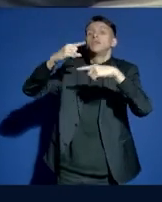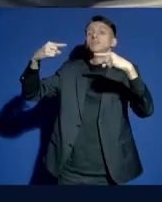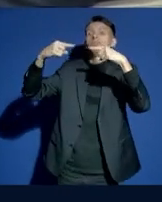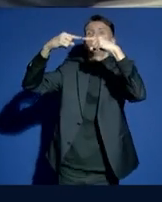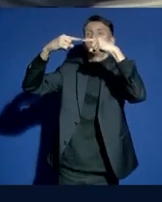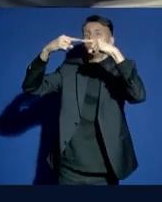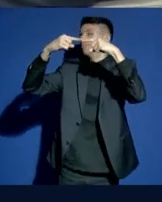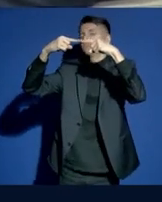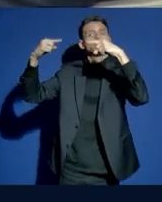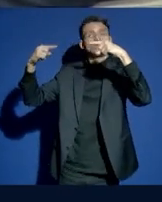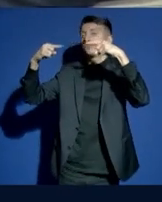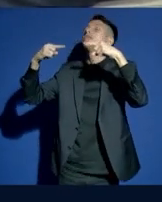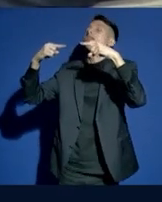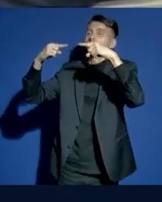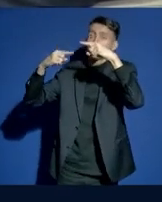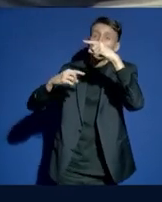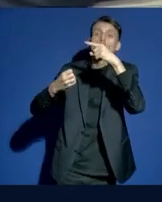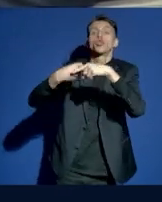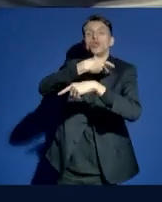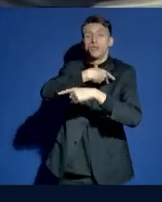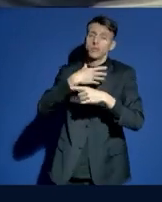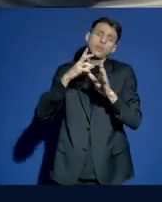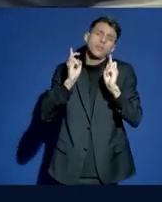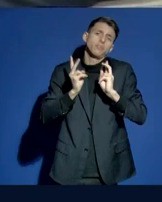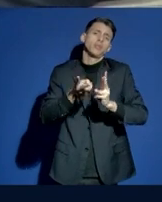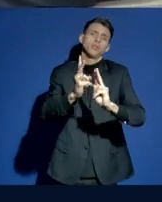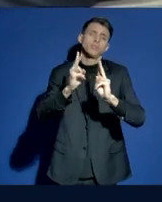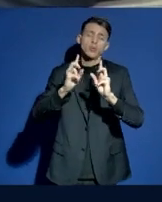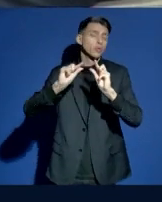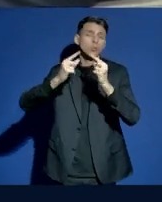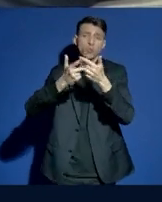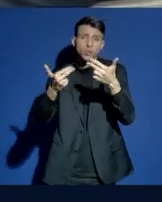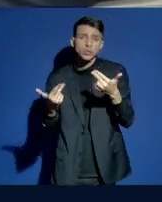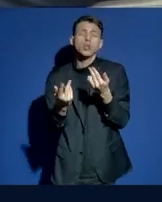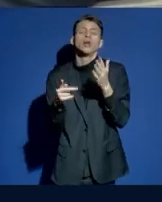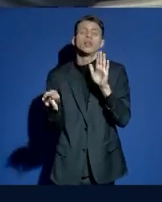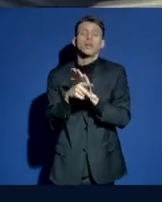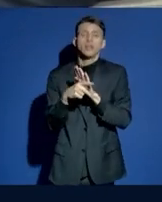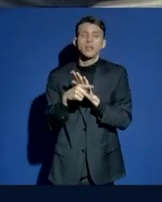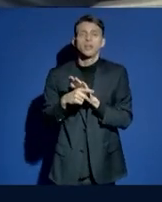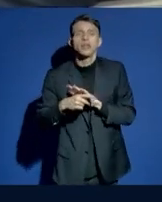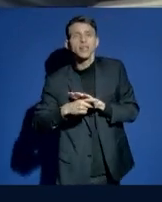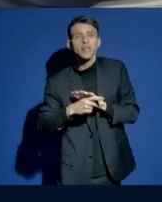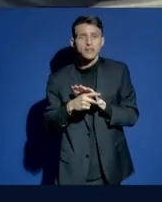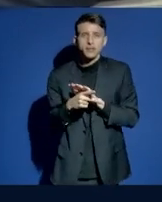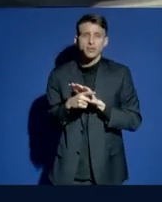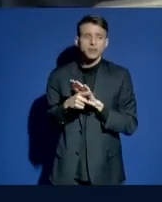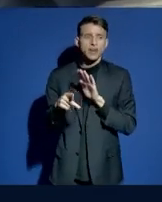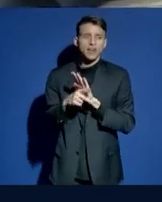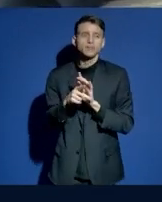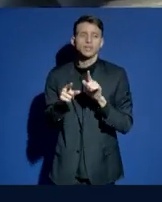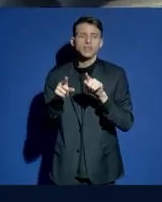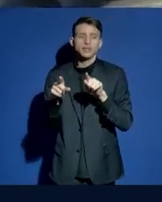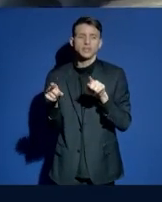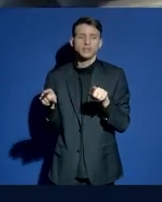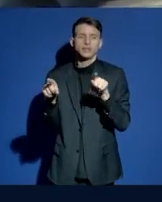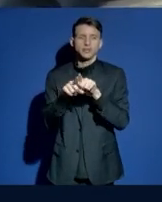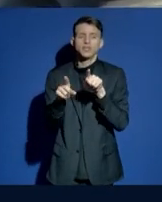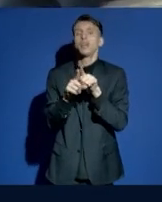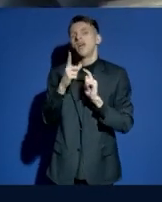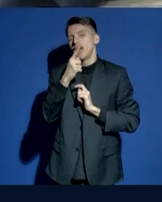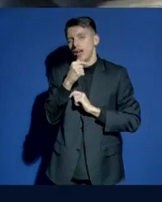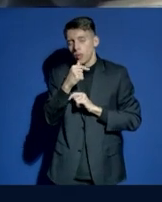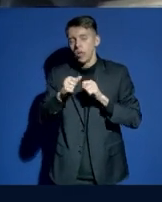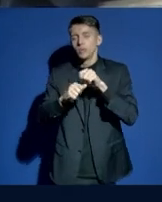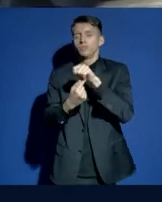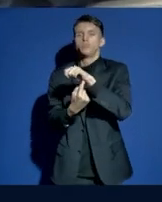e da mesma forma é no nossos pivô de irrigação como comentou aqui o Denis compactação de solo né Nós